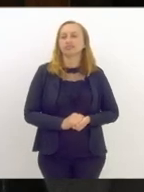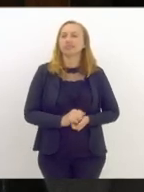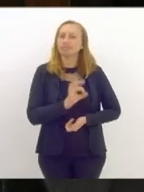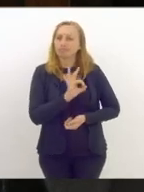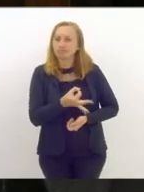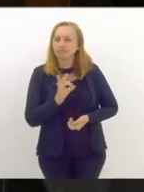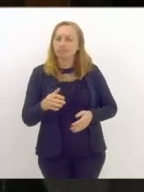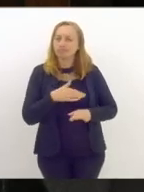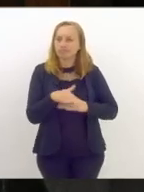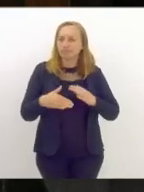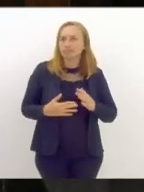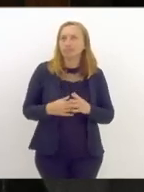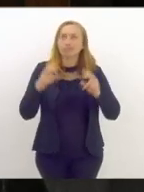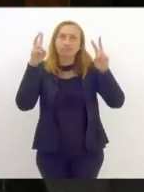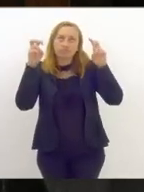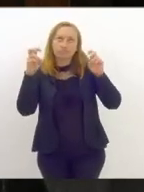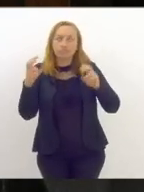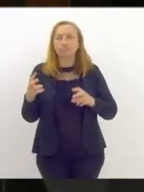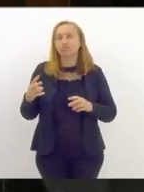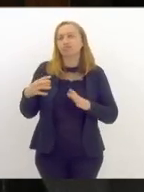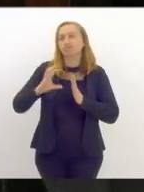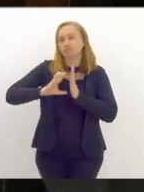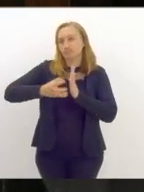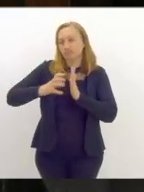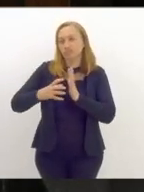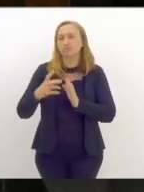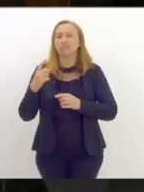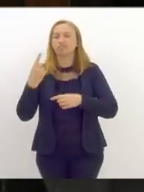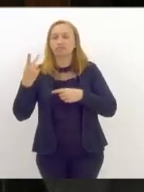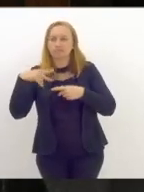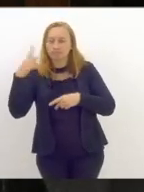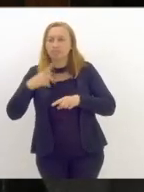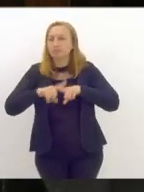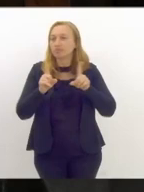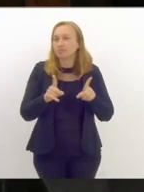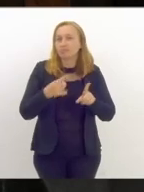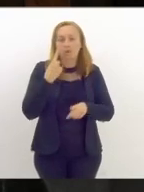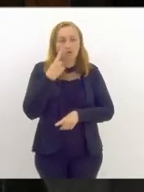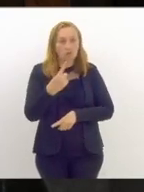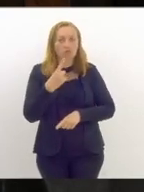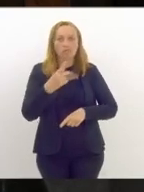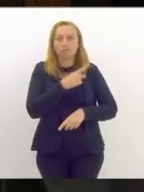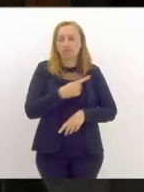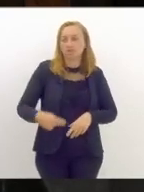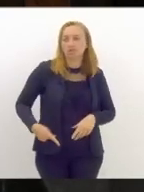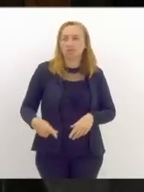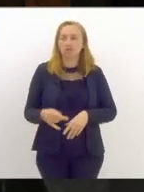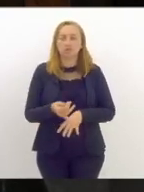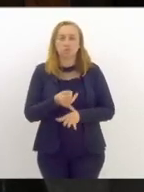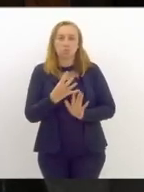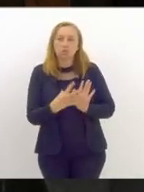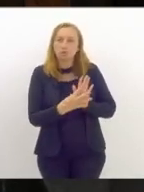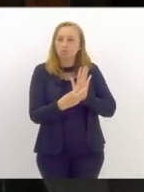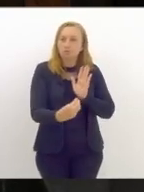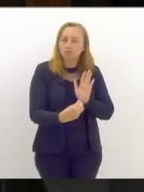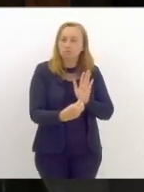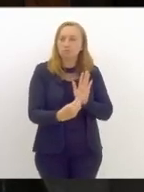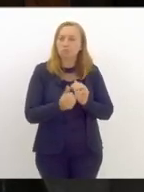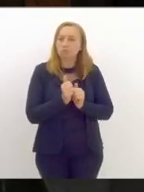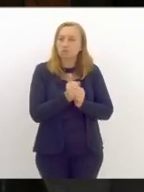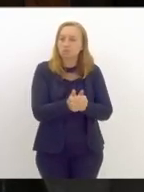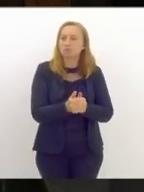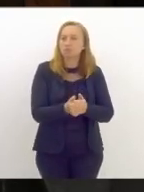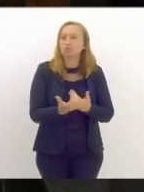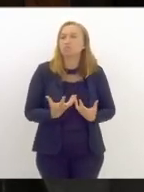obviamente com todas as questões político-partidárias, mas eu vi o presidente como um exemplo de parlamentar a ser seguido e